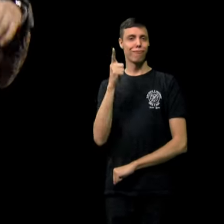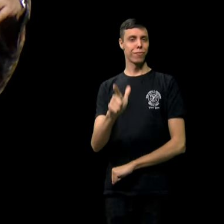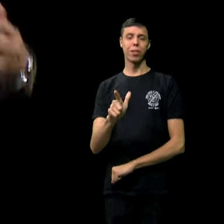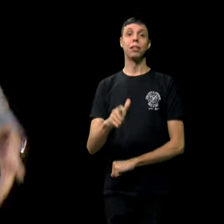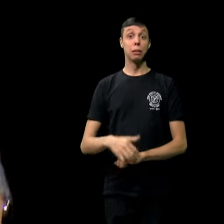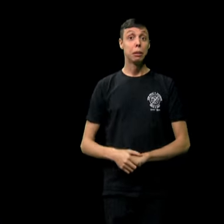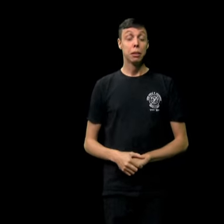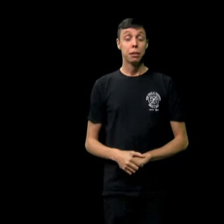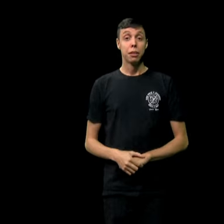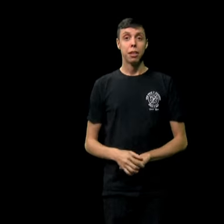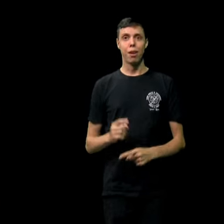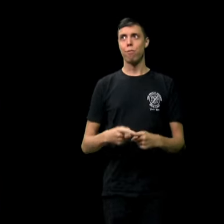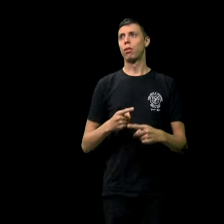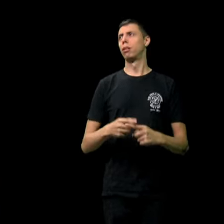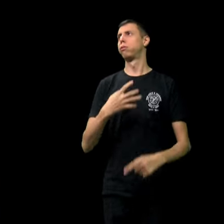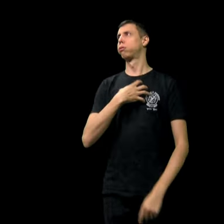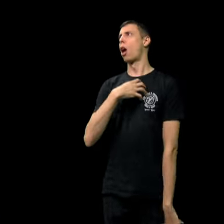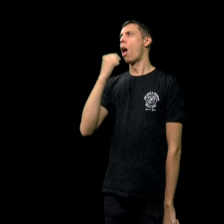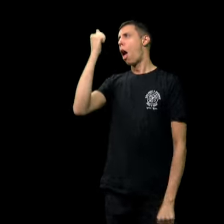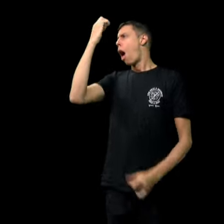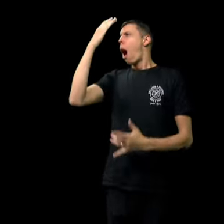Por a bênção de vocês,